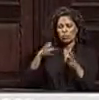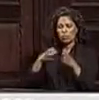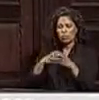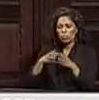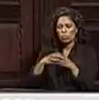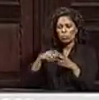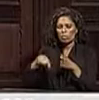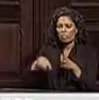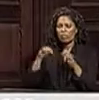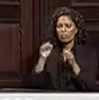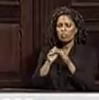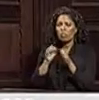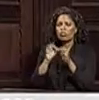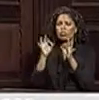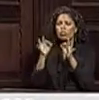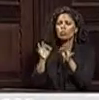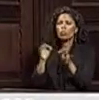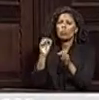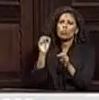disfarçar